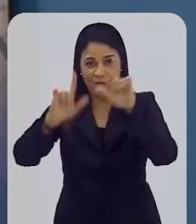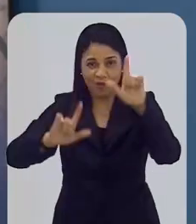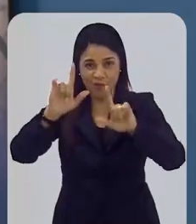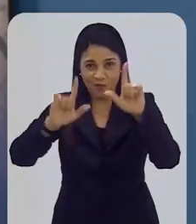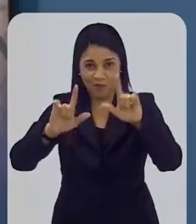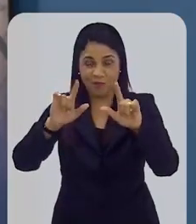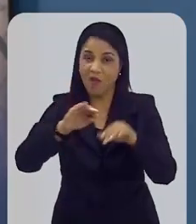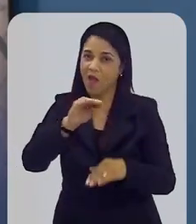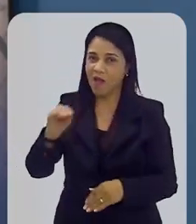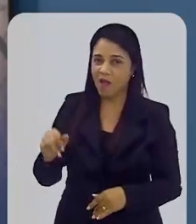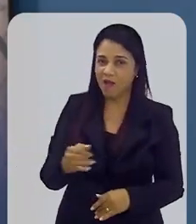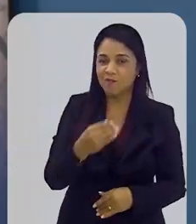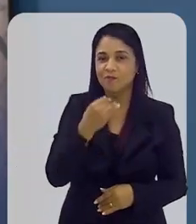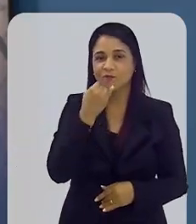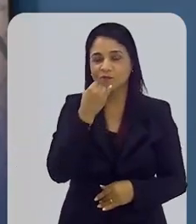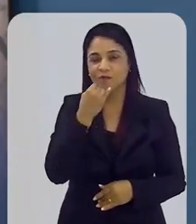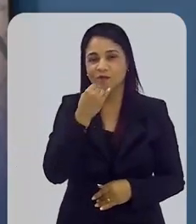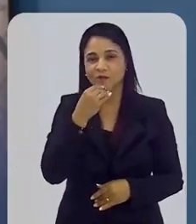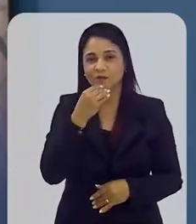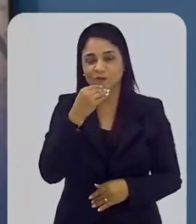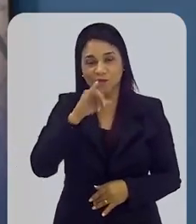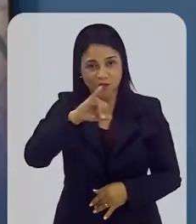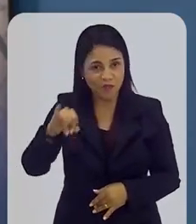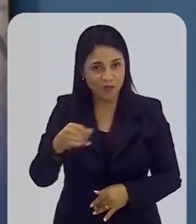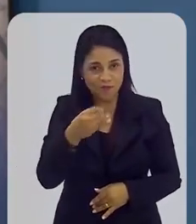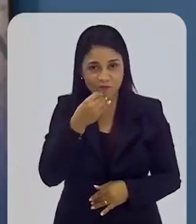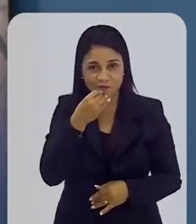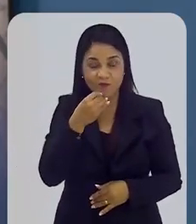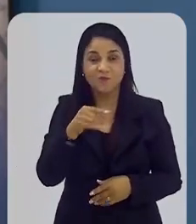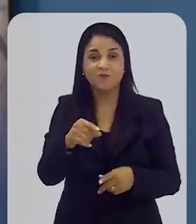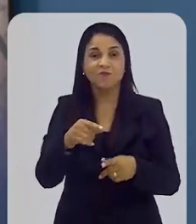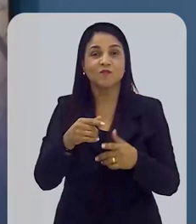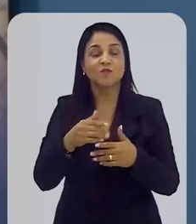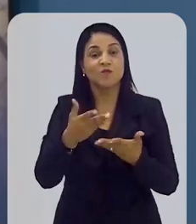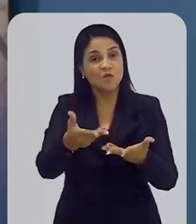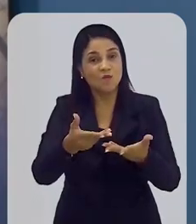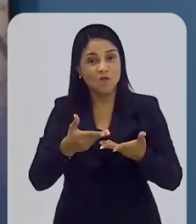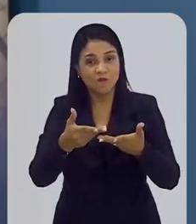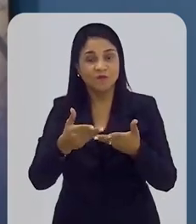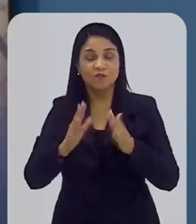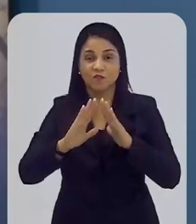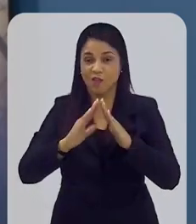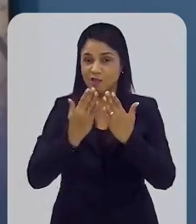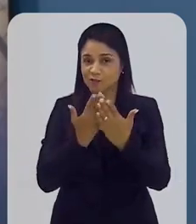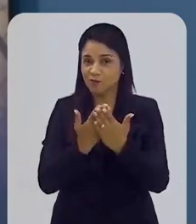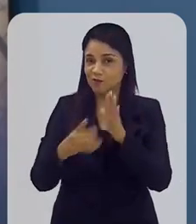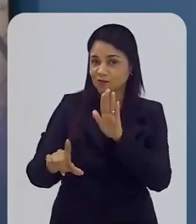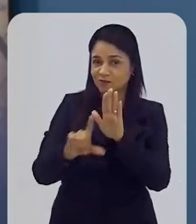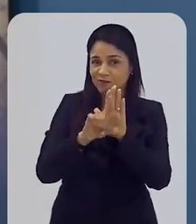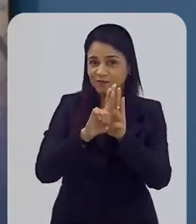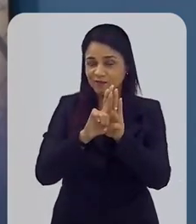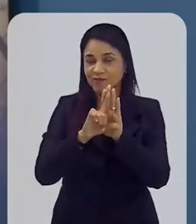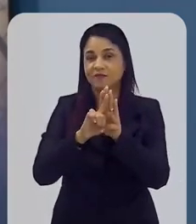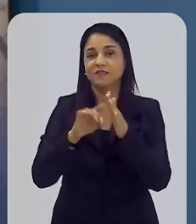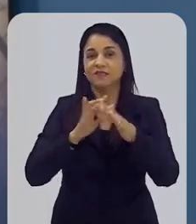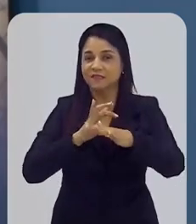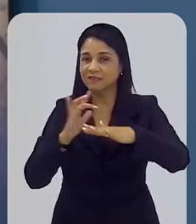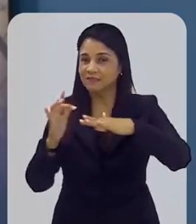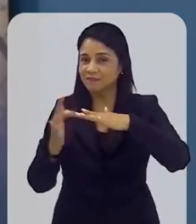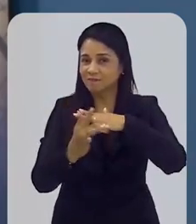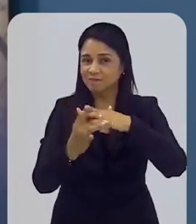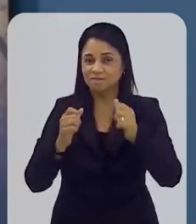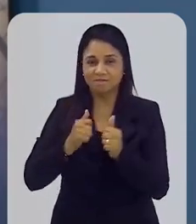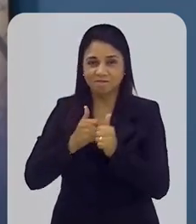aqui. Eu aproveito para fazer um convite para você seguir a Escola do Legislativo nas nossas redes